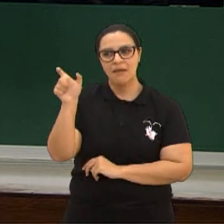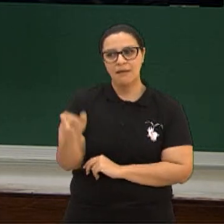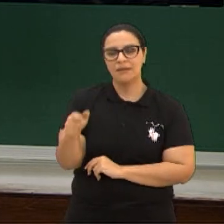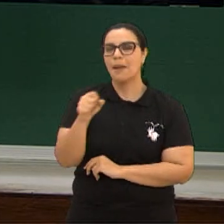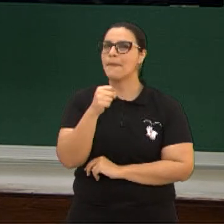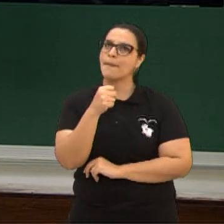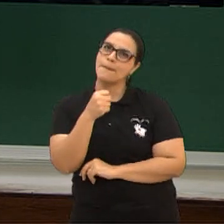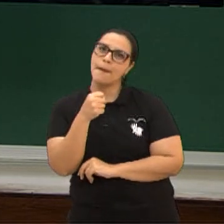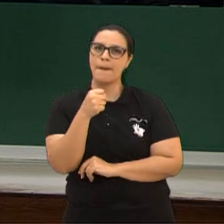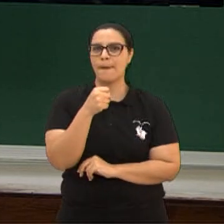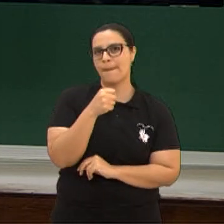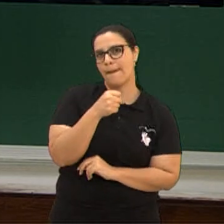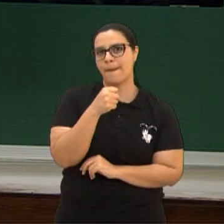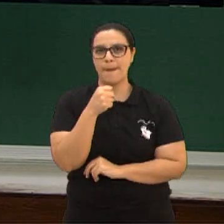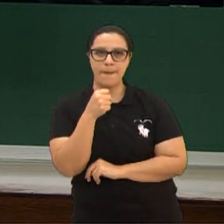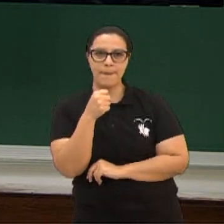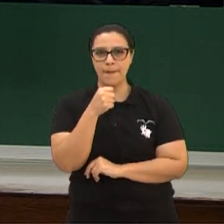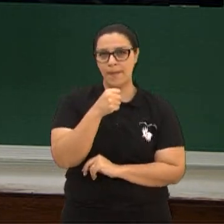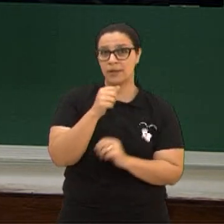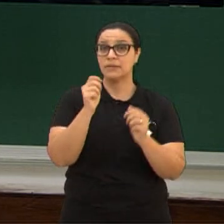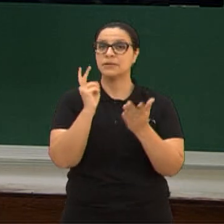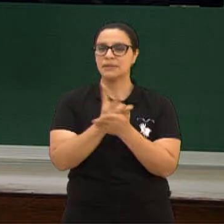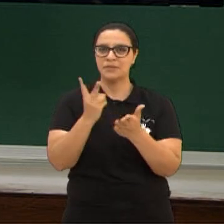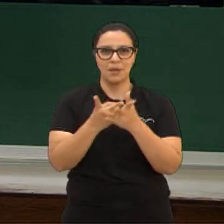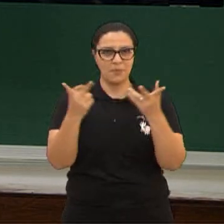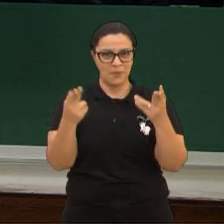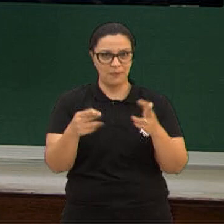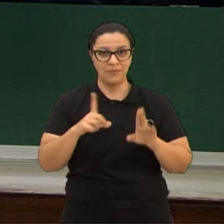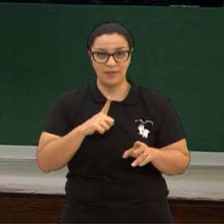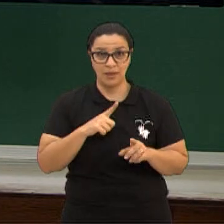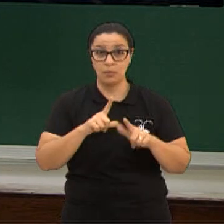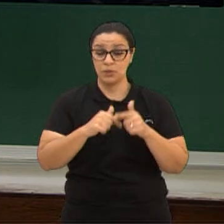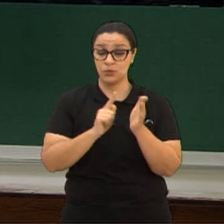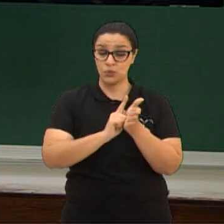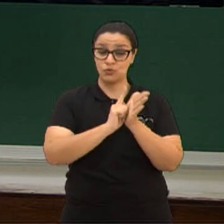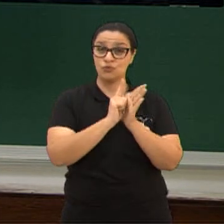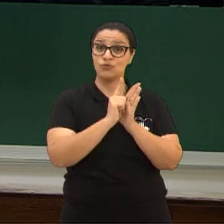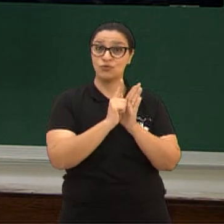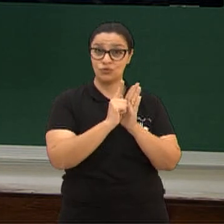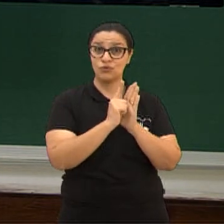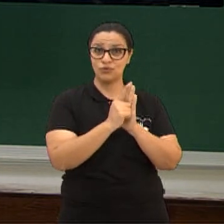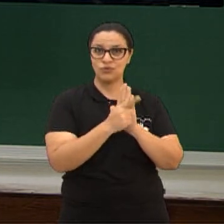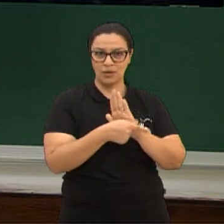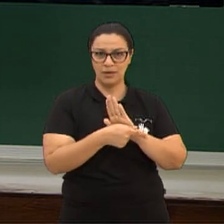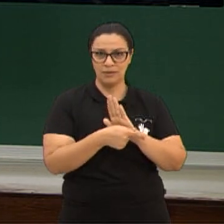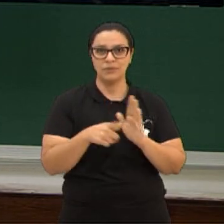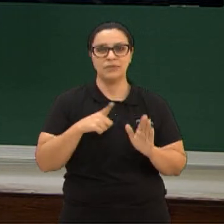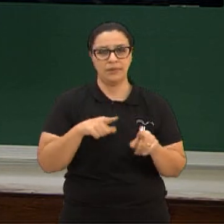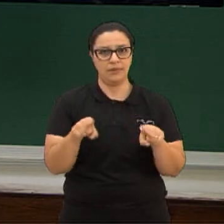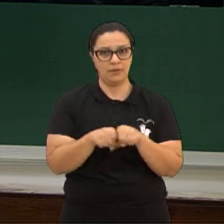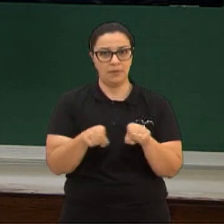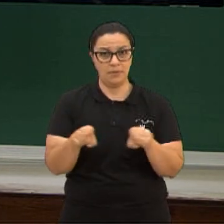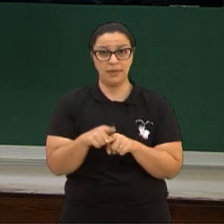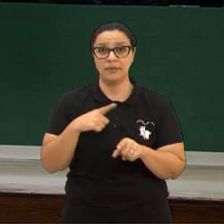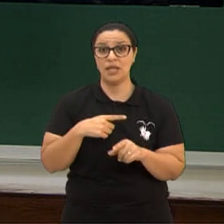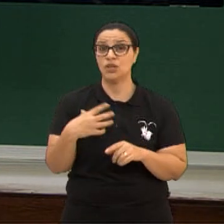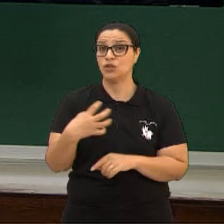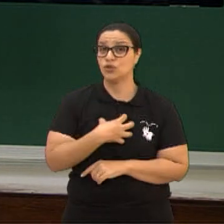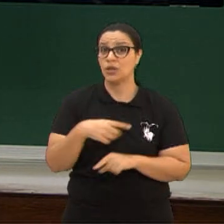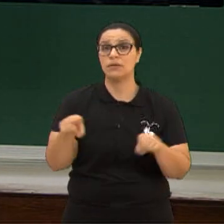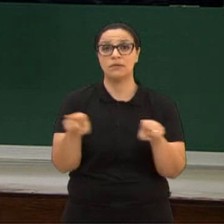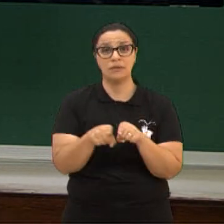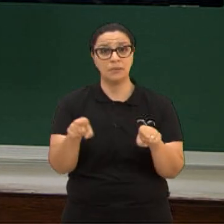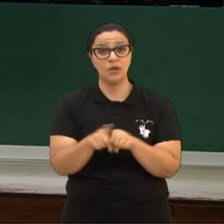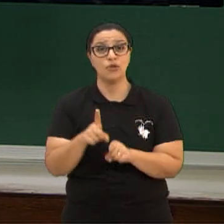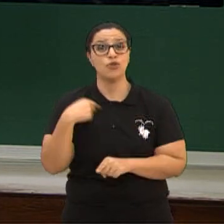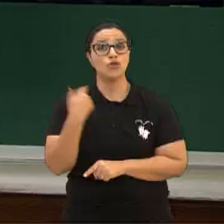cantor com aquele estilo musical. E o gênero? Os gêneros musicais são formas também de